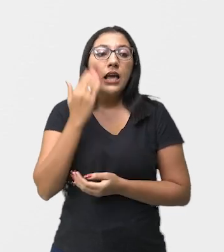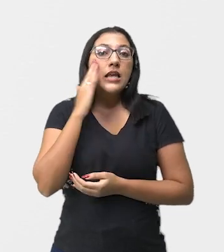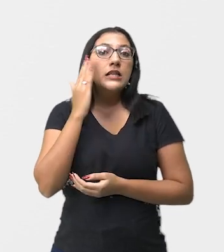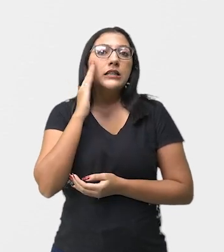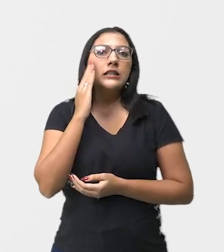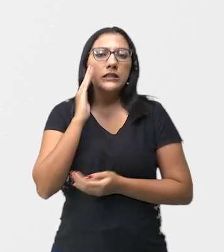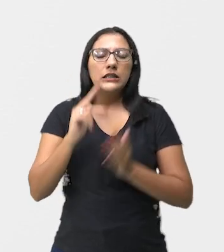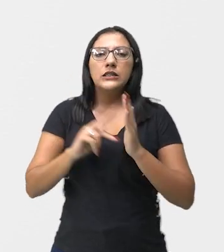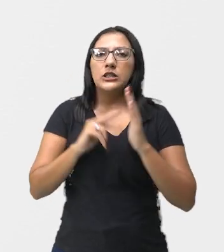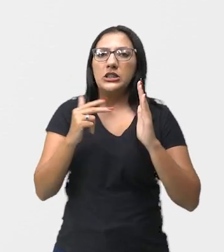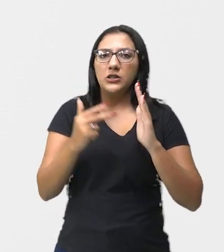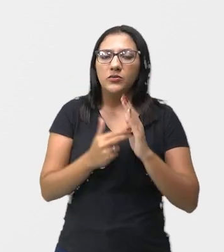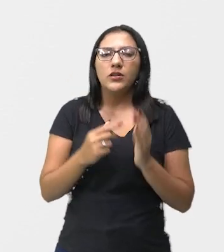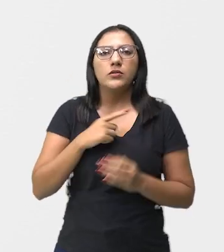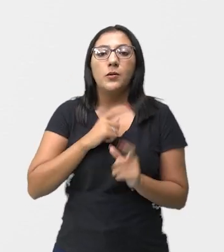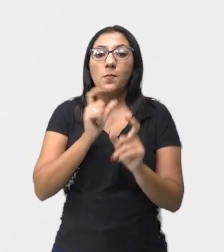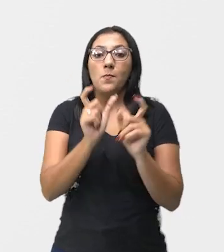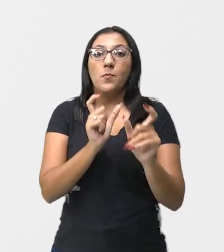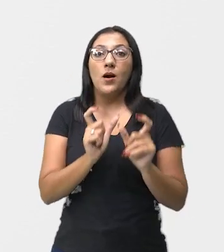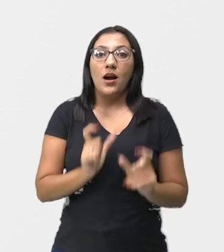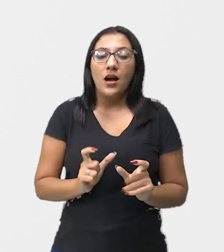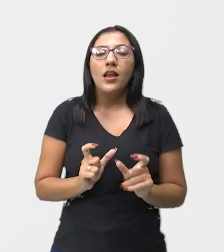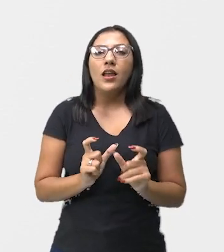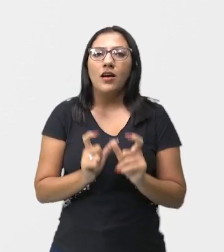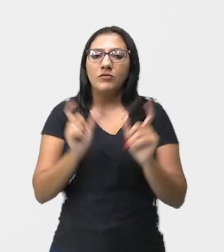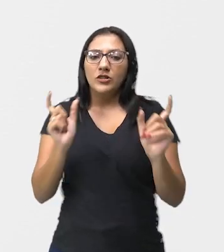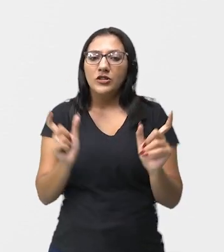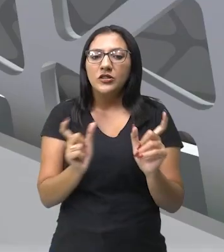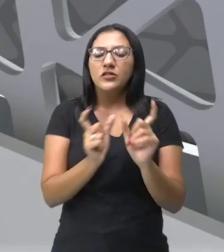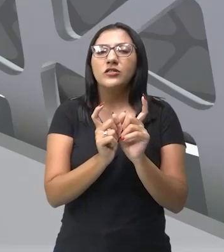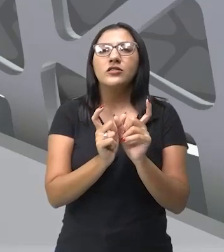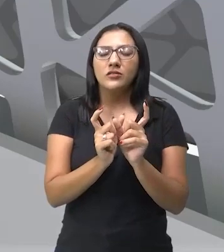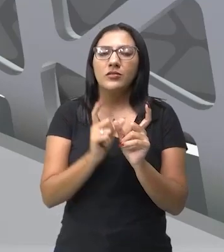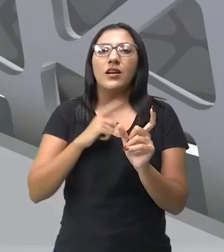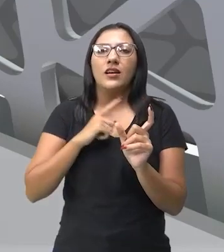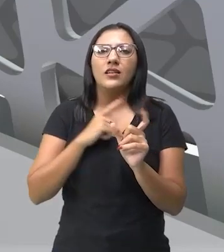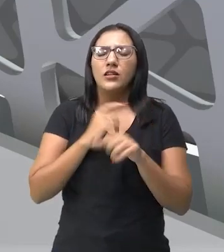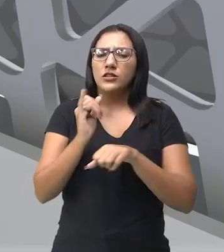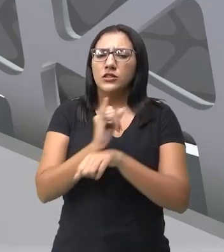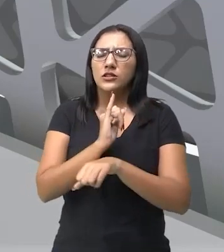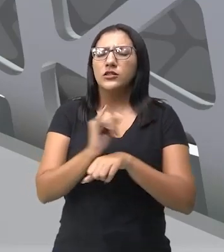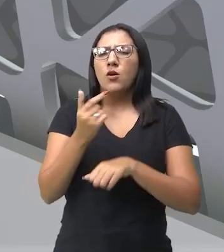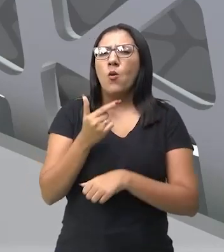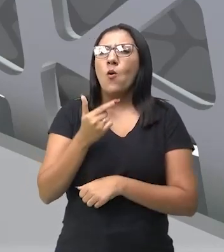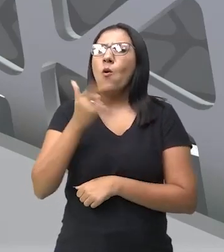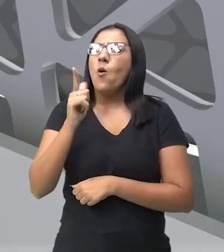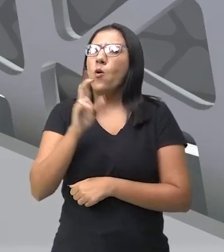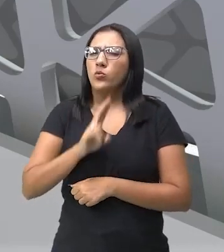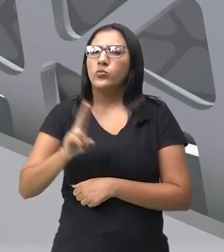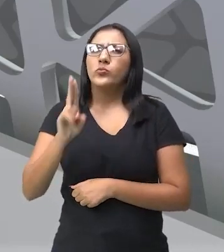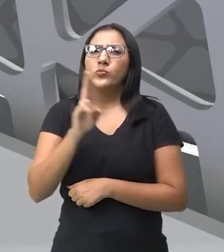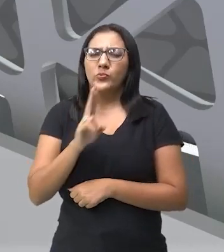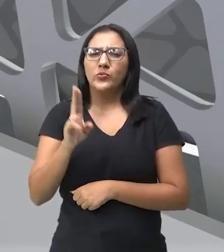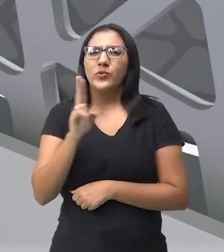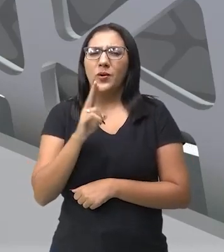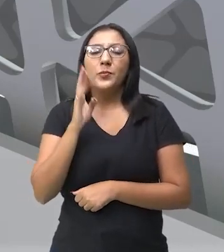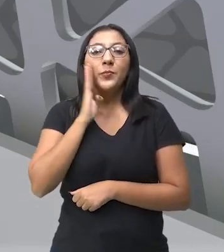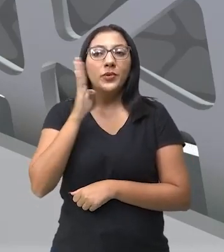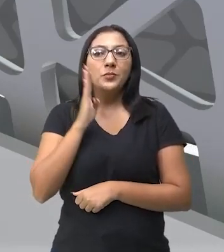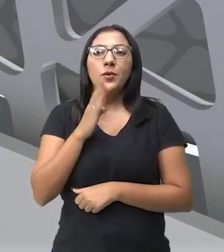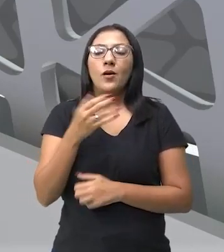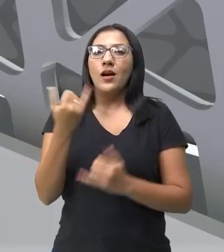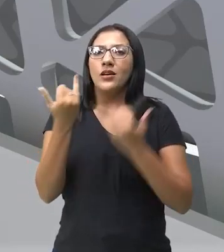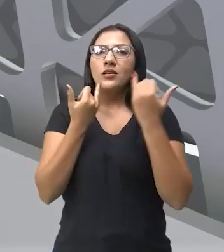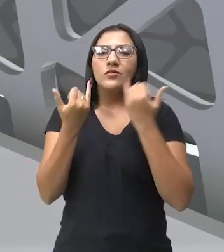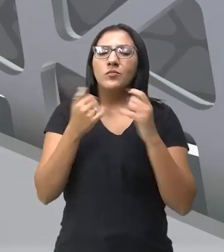apresentam palavras escritas junto com outros materiais gráficos, outros materiais